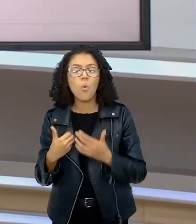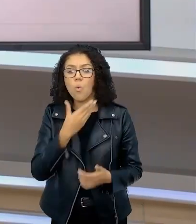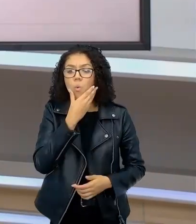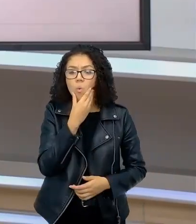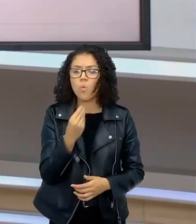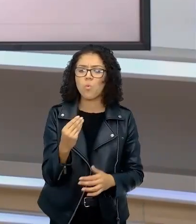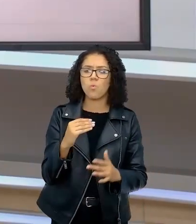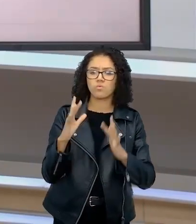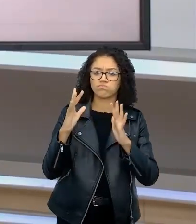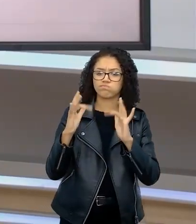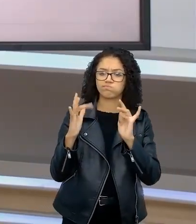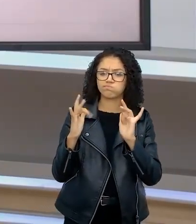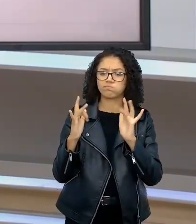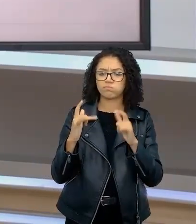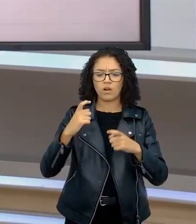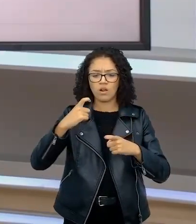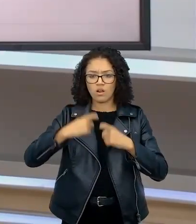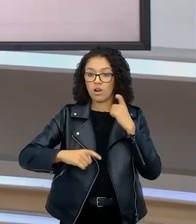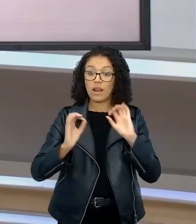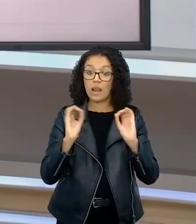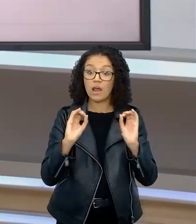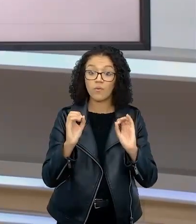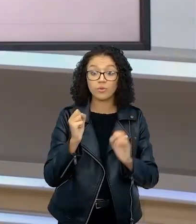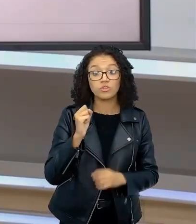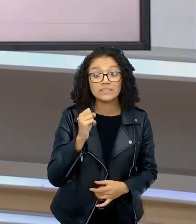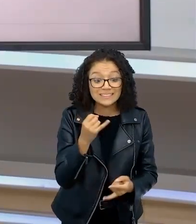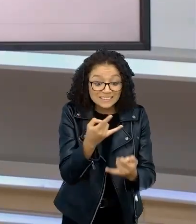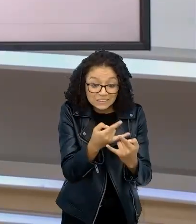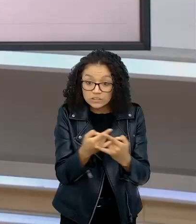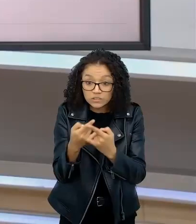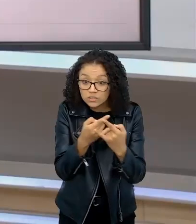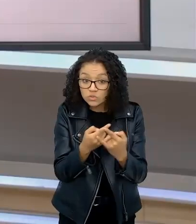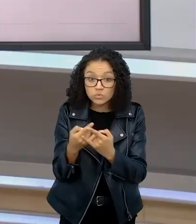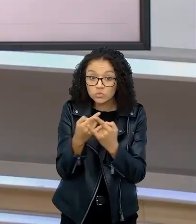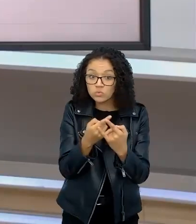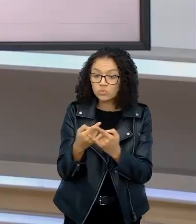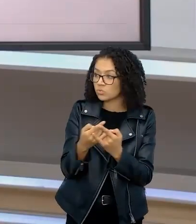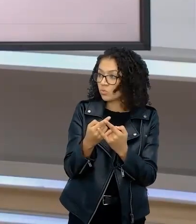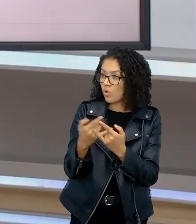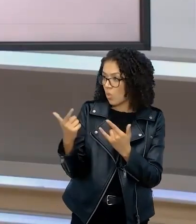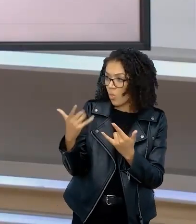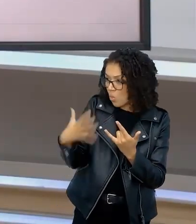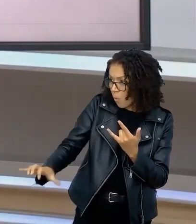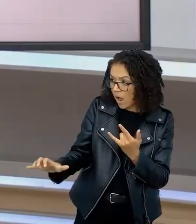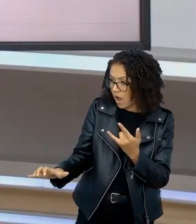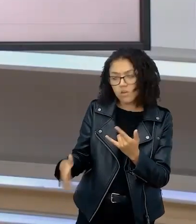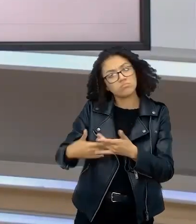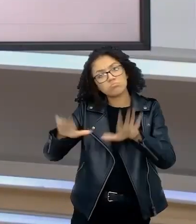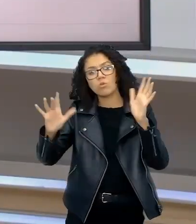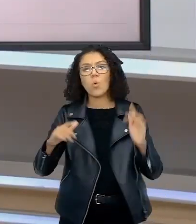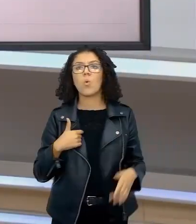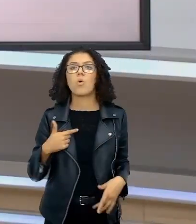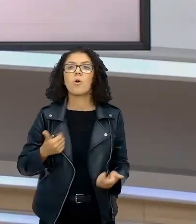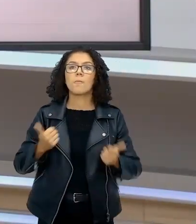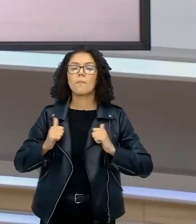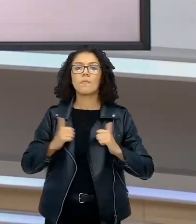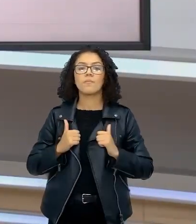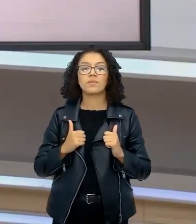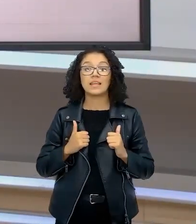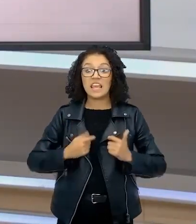com ela, ter uma relação sexual, se ela quiser que ele use o preservativo. Ele não vai utilizar o